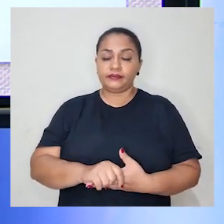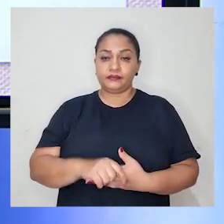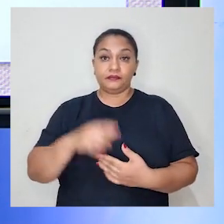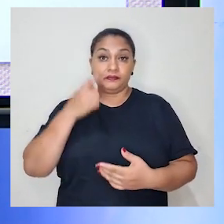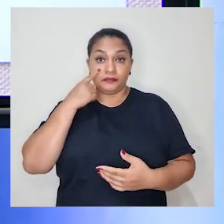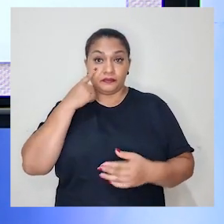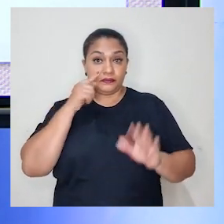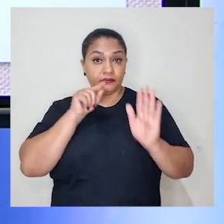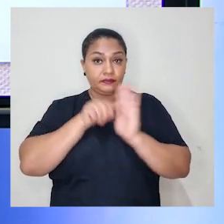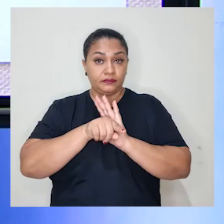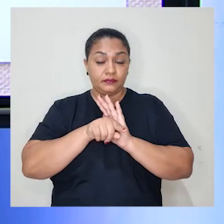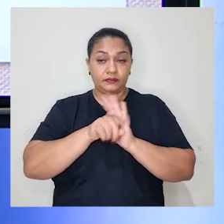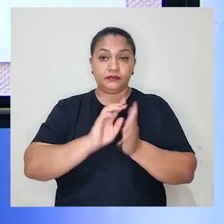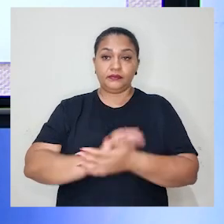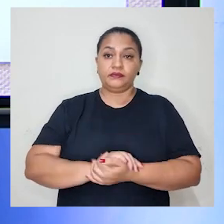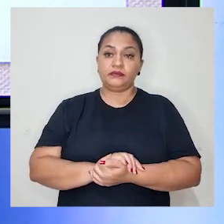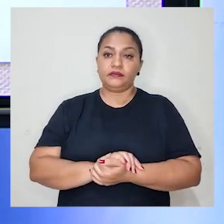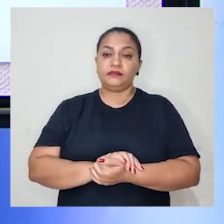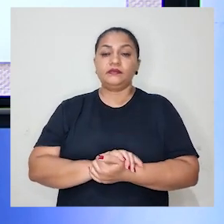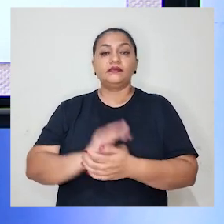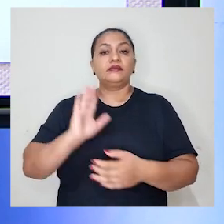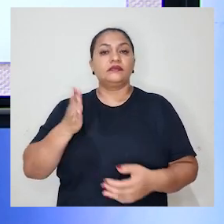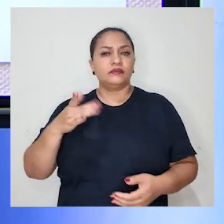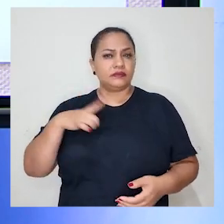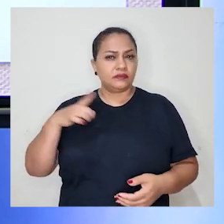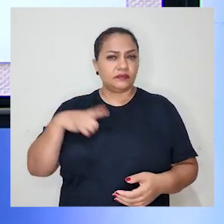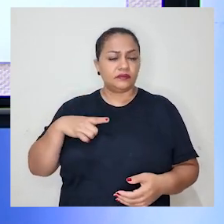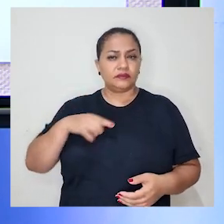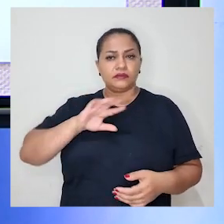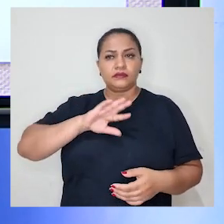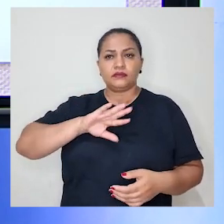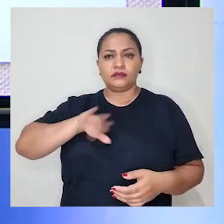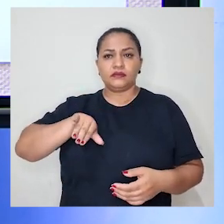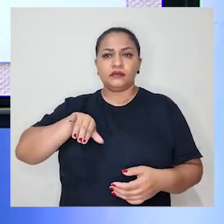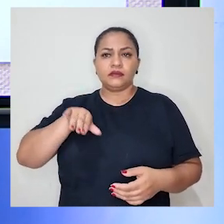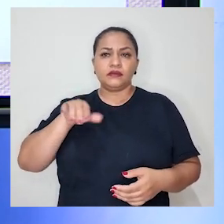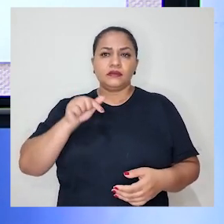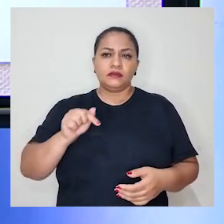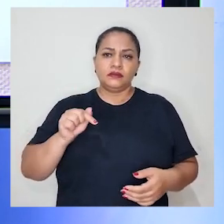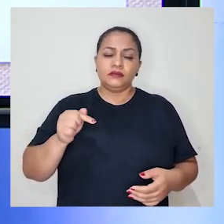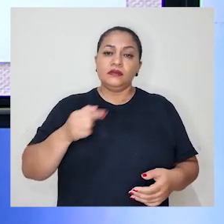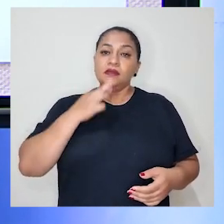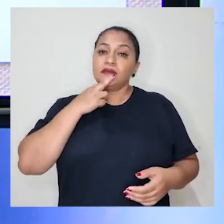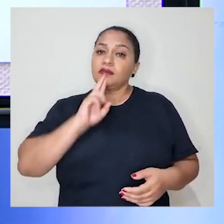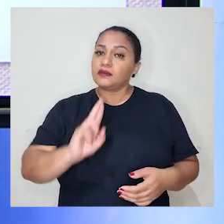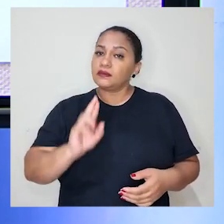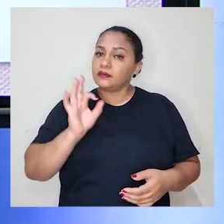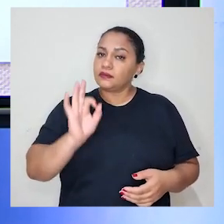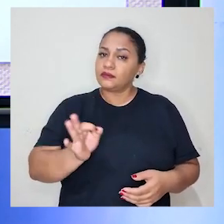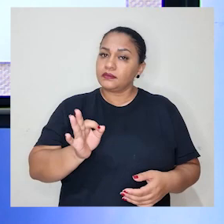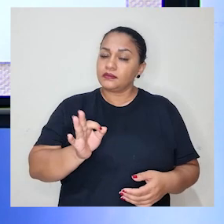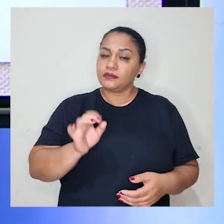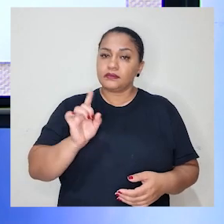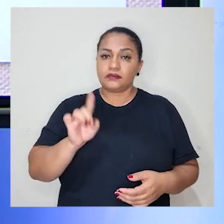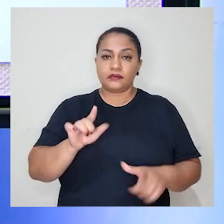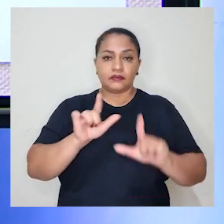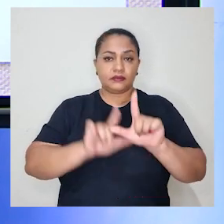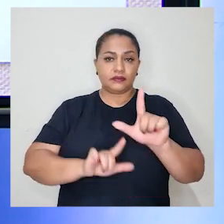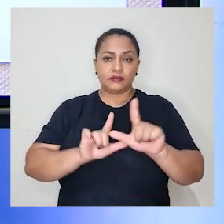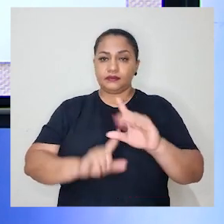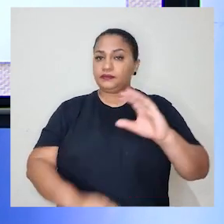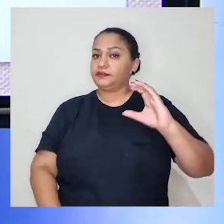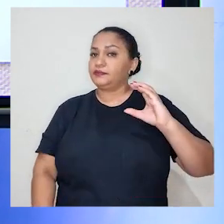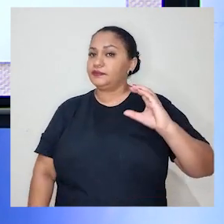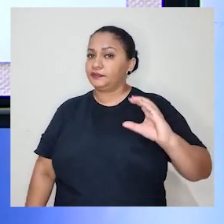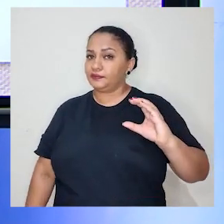voltar lá na questão. Então, ó, nós já tínhamos eliminado a 7. A resposta certa é a